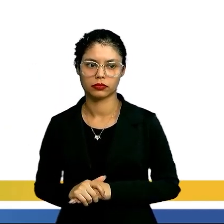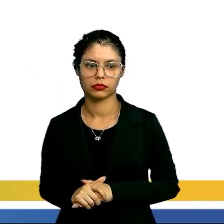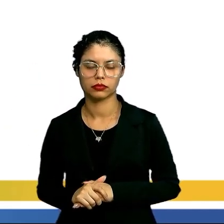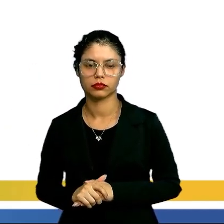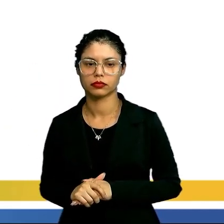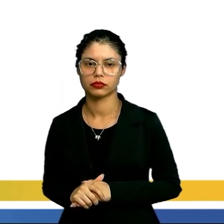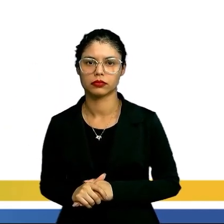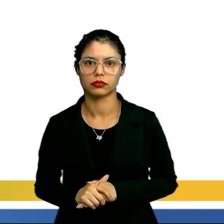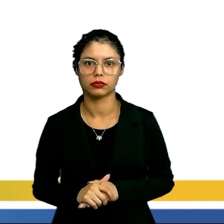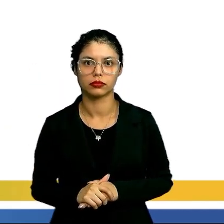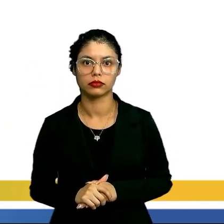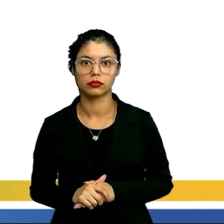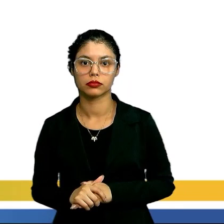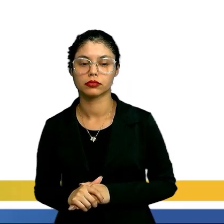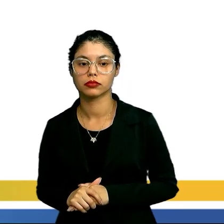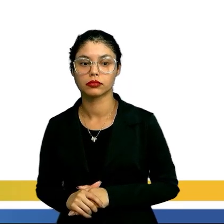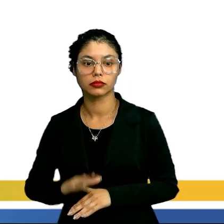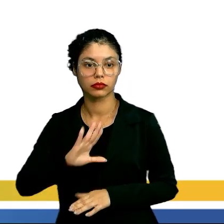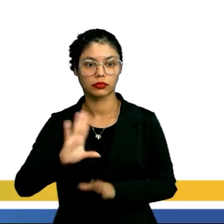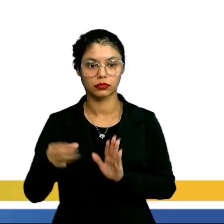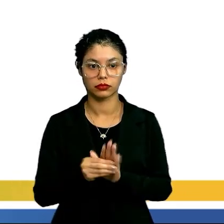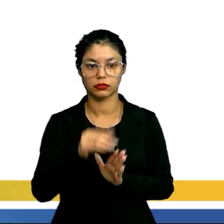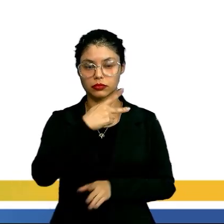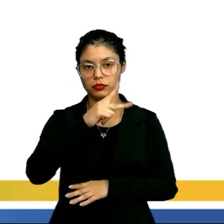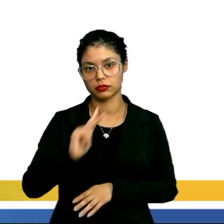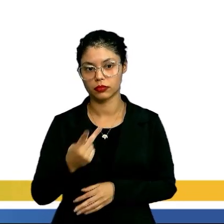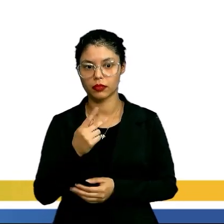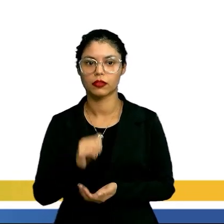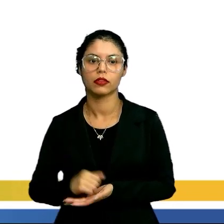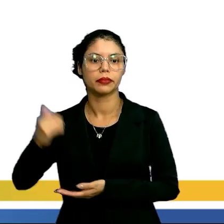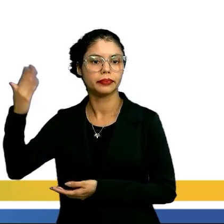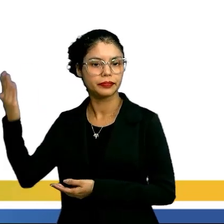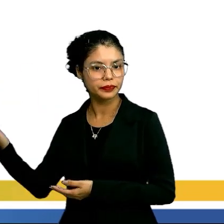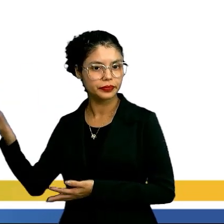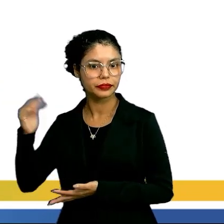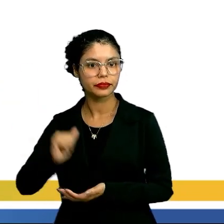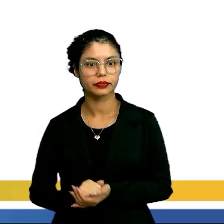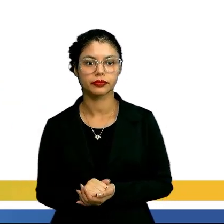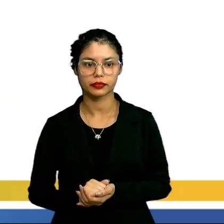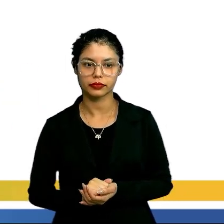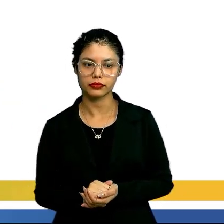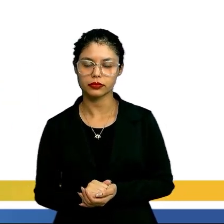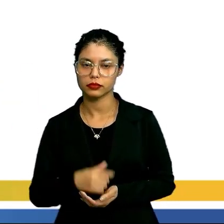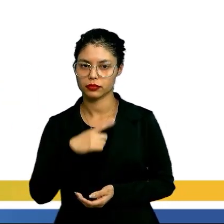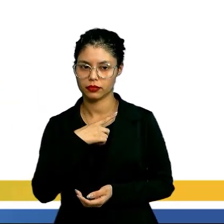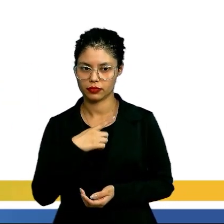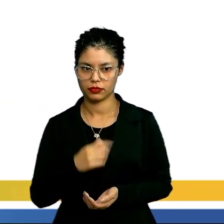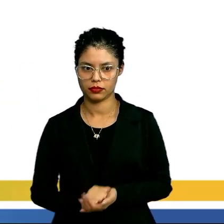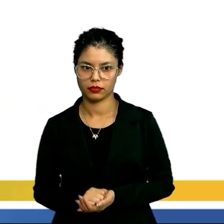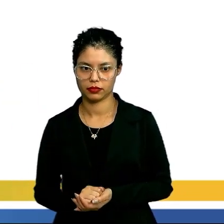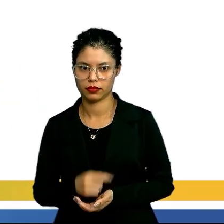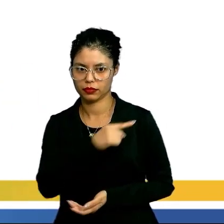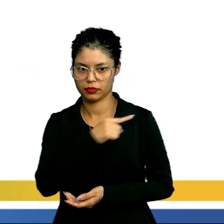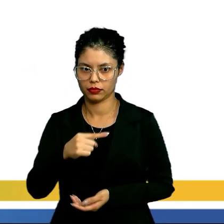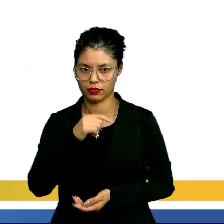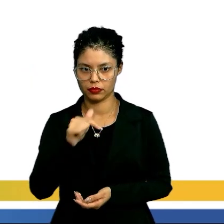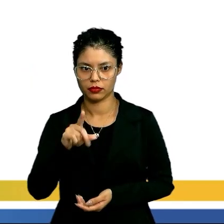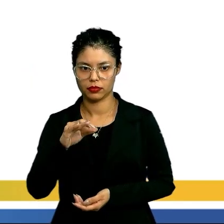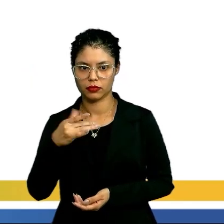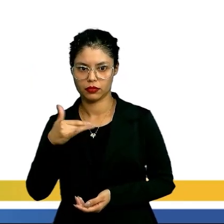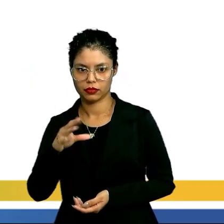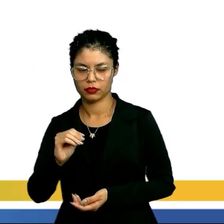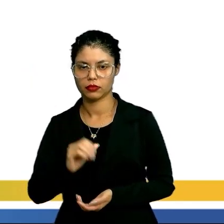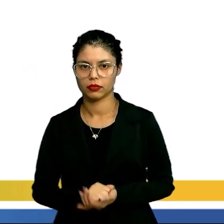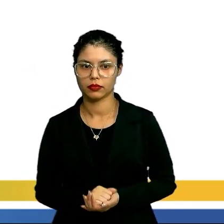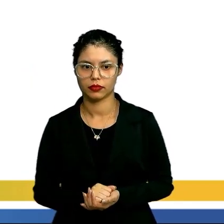a concentração do H+. Jogando na fórmula de pH, então pH é menos o log de H+, nós vamos ter pH é menos o log de 10 a